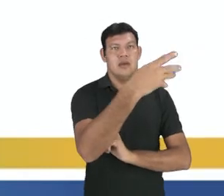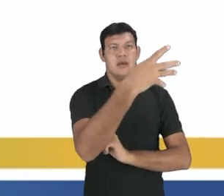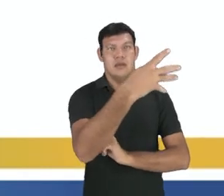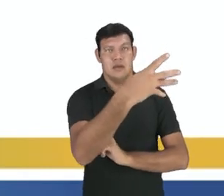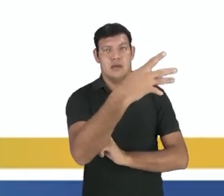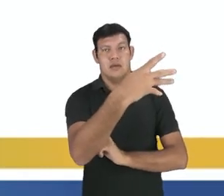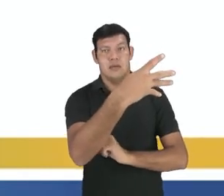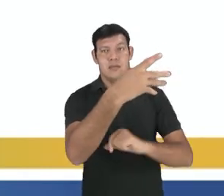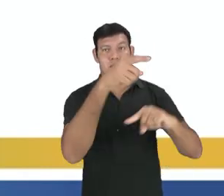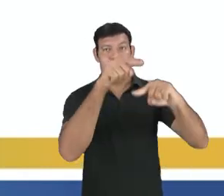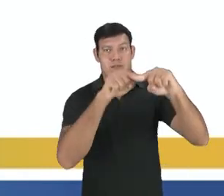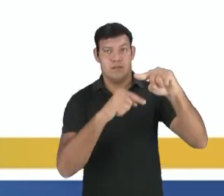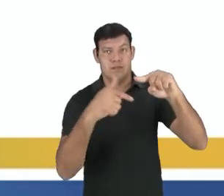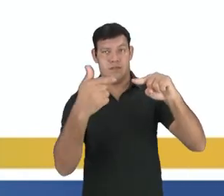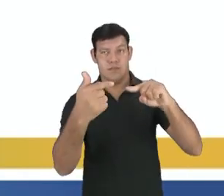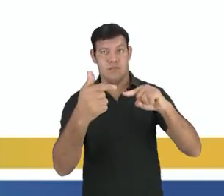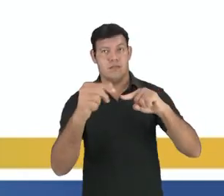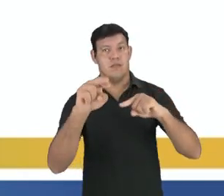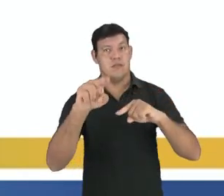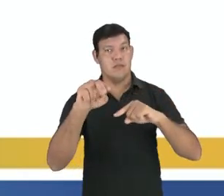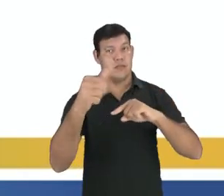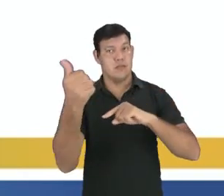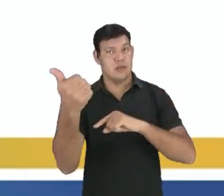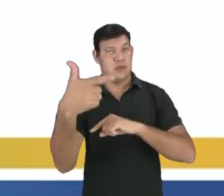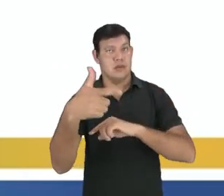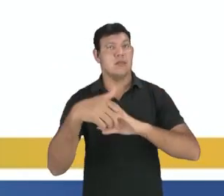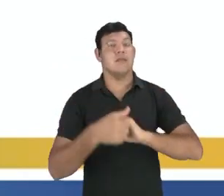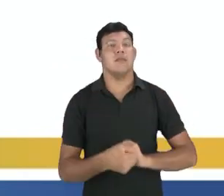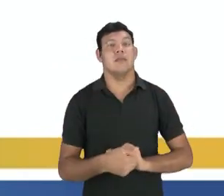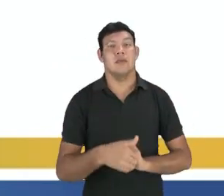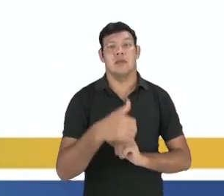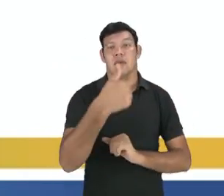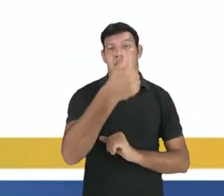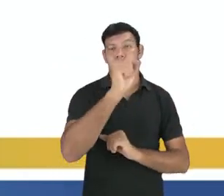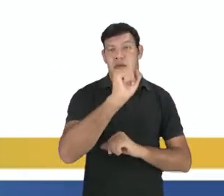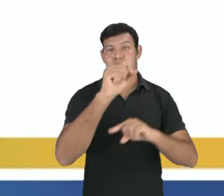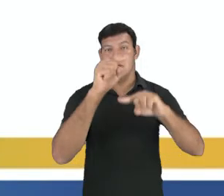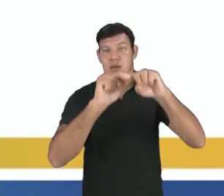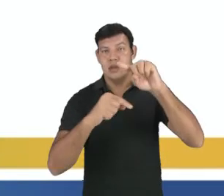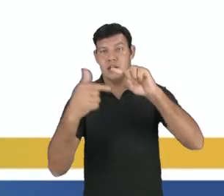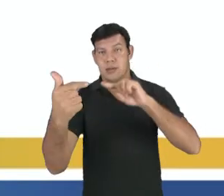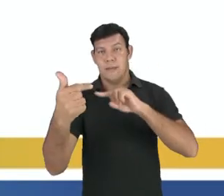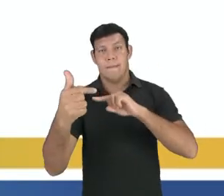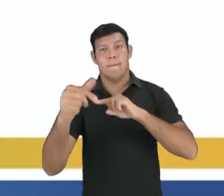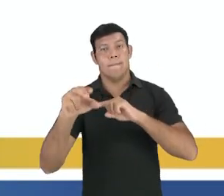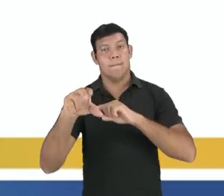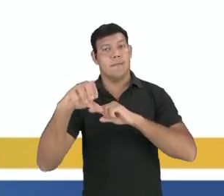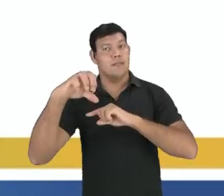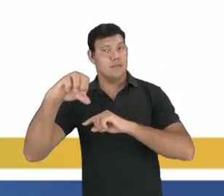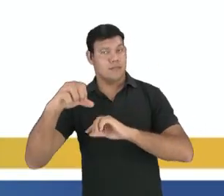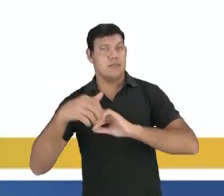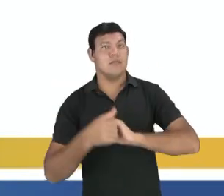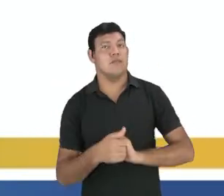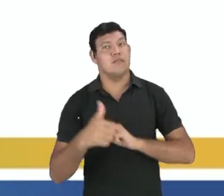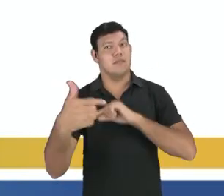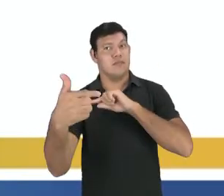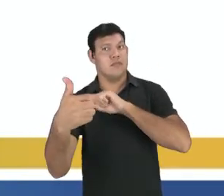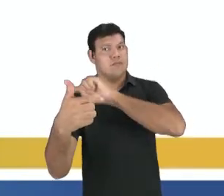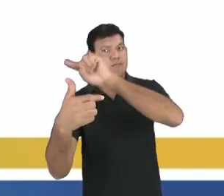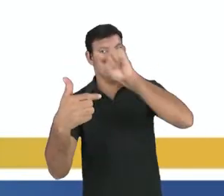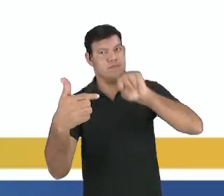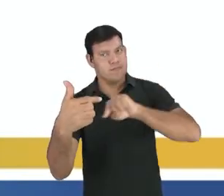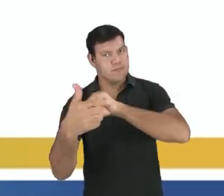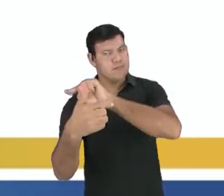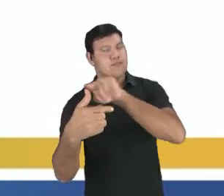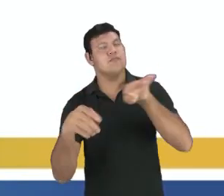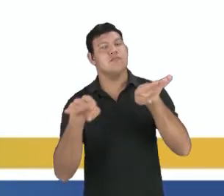2. 24 dividido para 2, 12. 18 dividido para 2, 9. Então, como esse